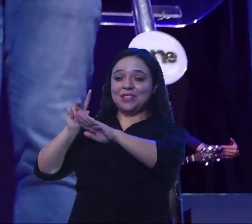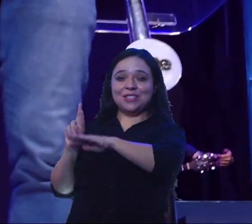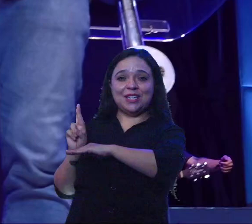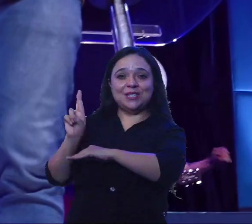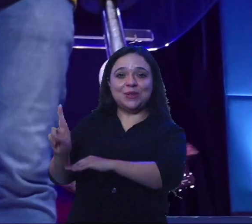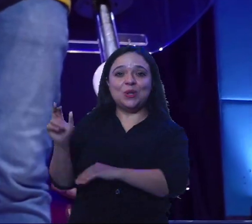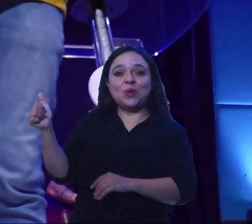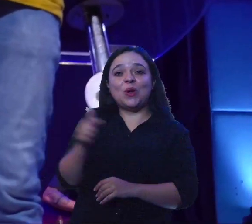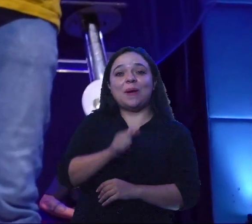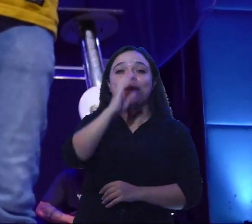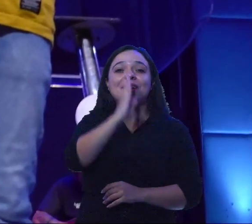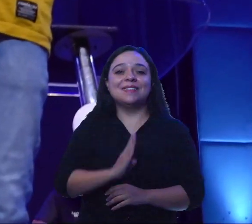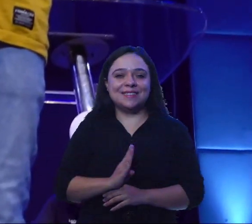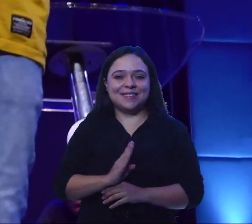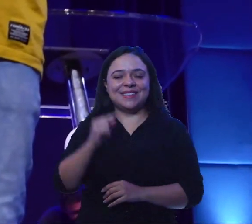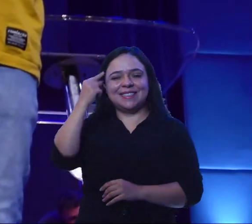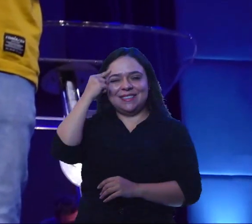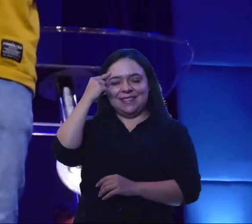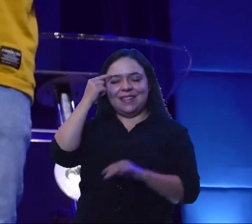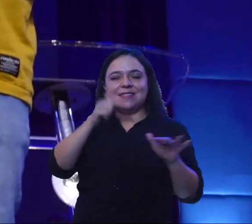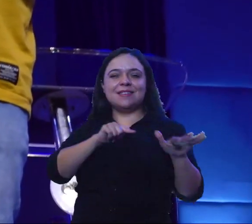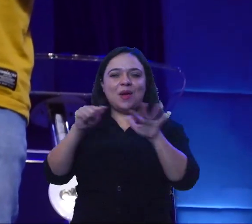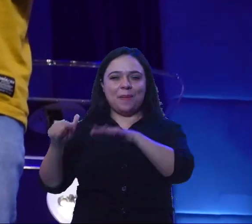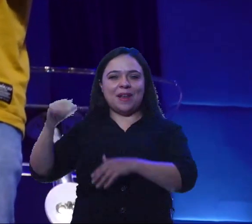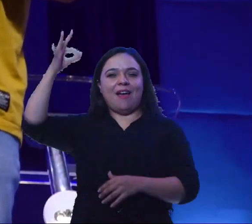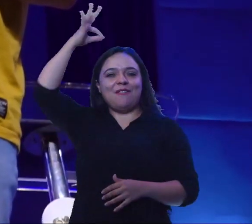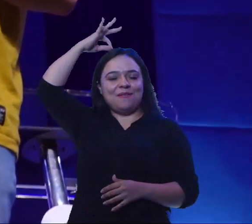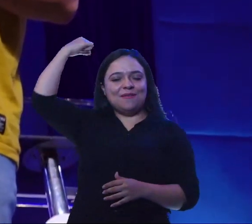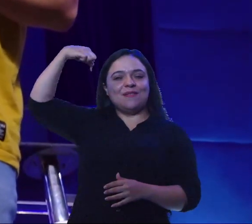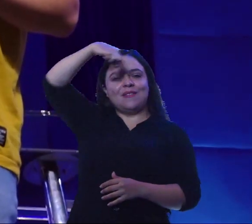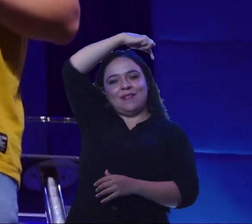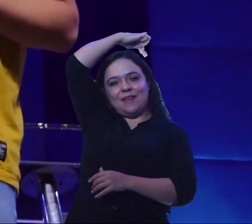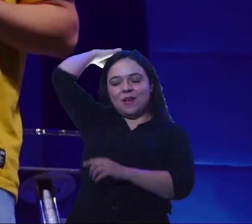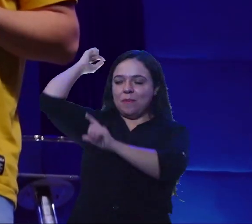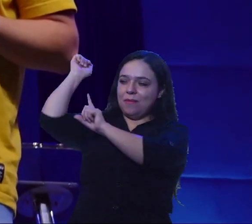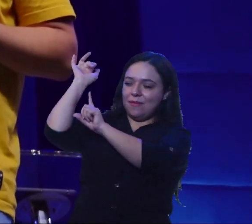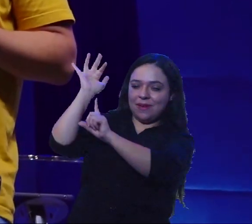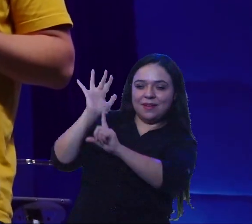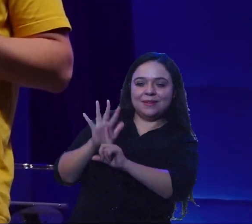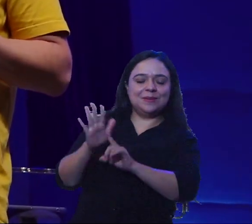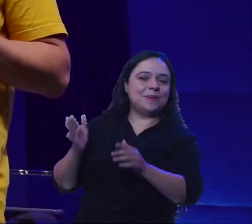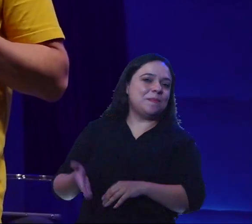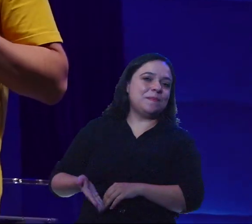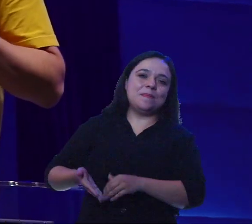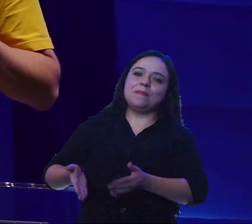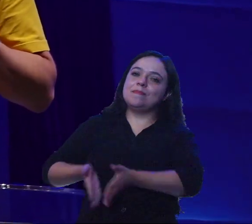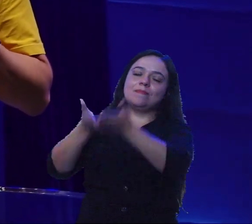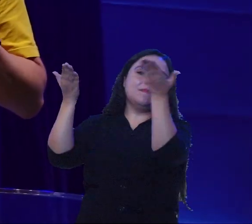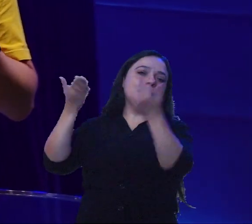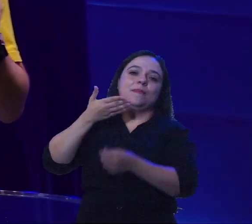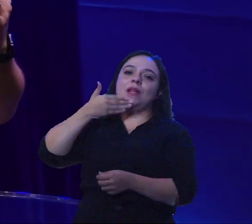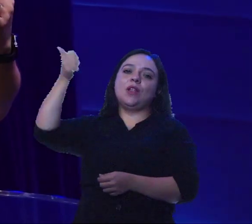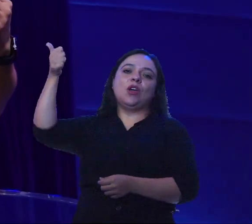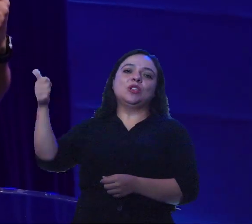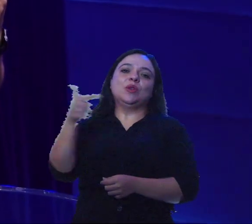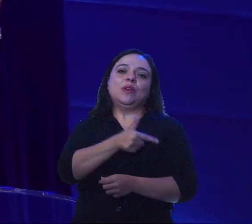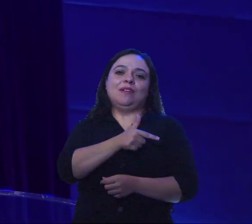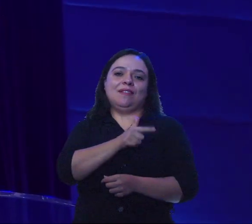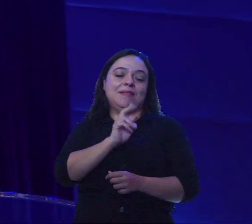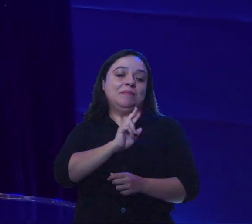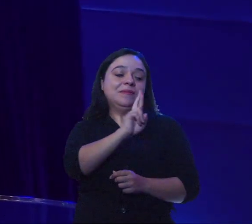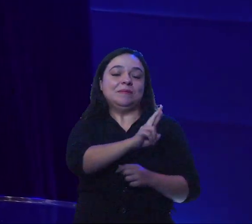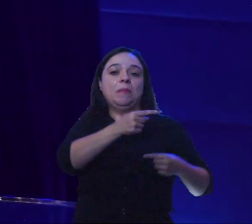que ser embaixador do Brasil, meu irmão. Olha que glória a Deus. Olha a coisa linda que Deus faz. Mas sabe, talvez hoje você está